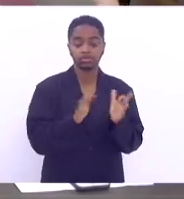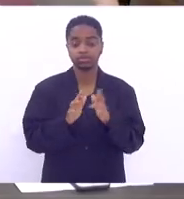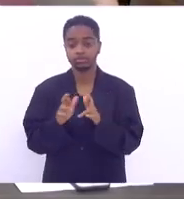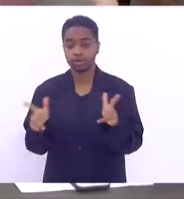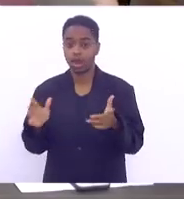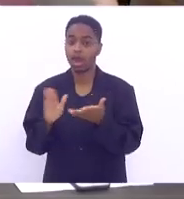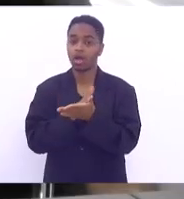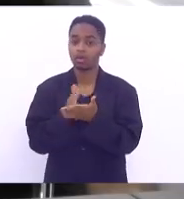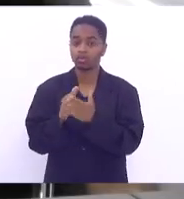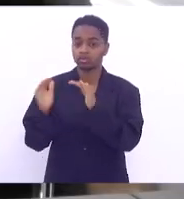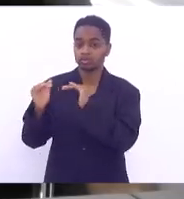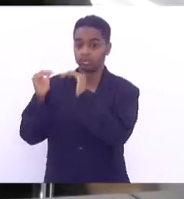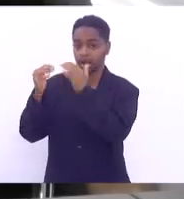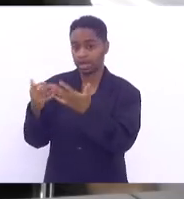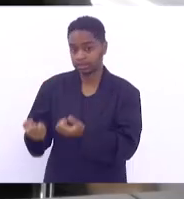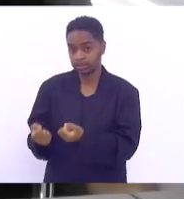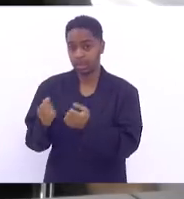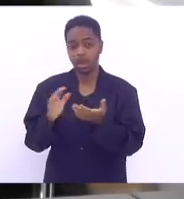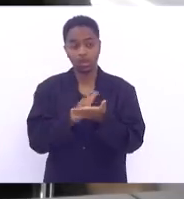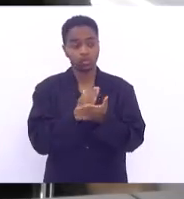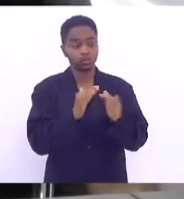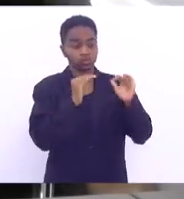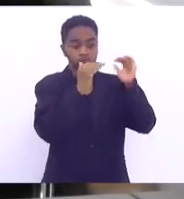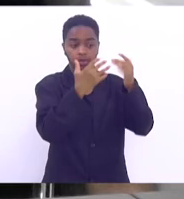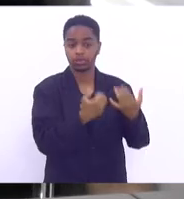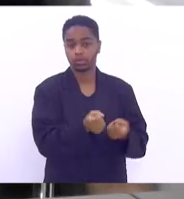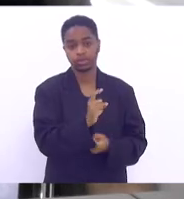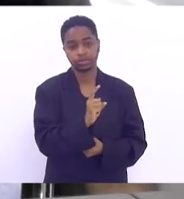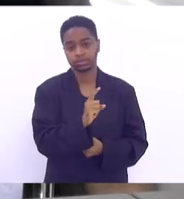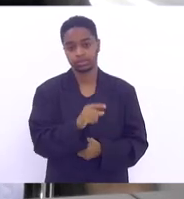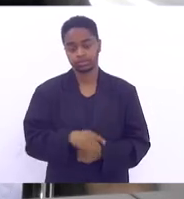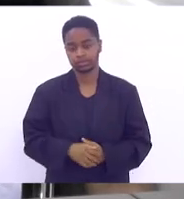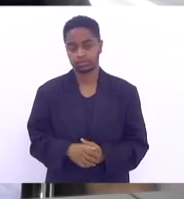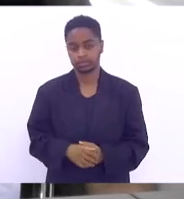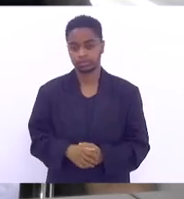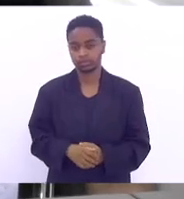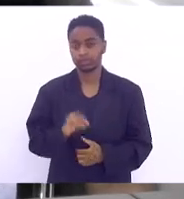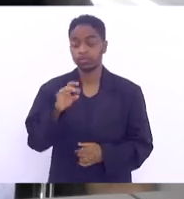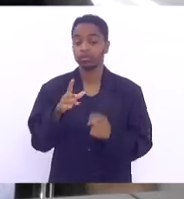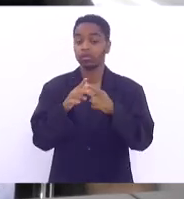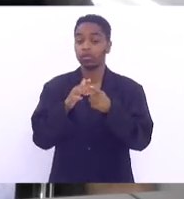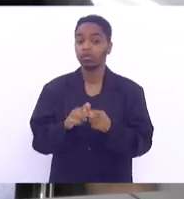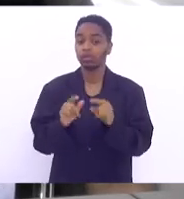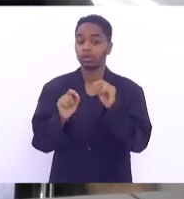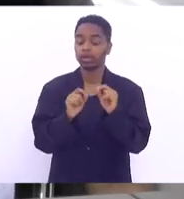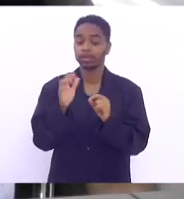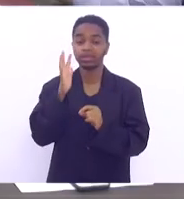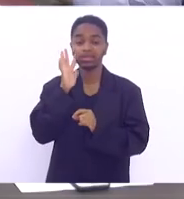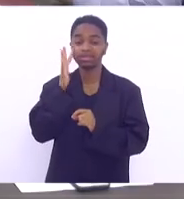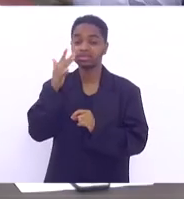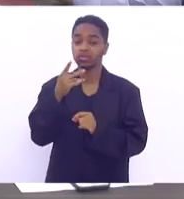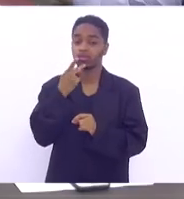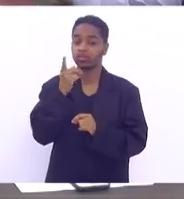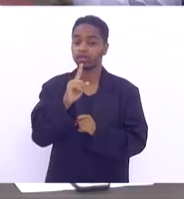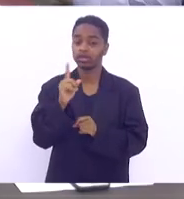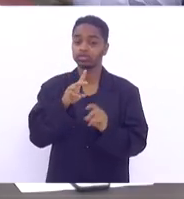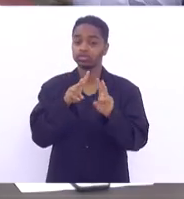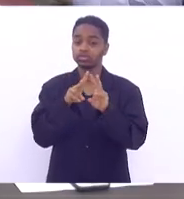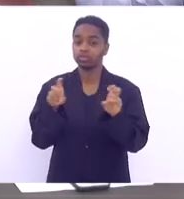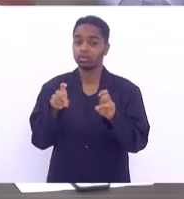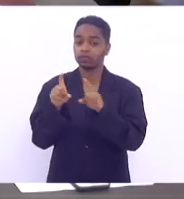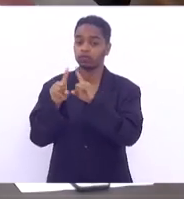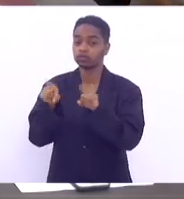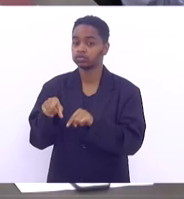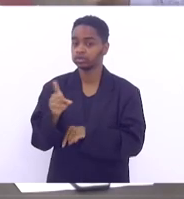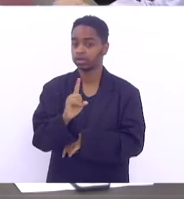Supremo aceita e uma que o Supremo não aceita, que é essa. Só fazer uma correção, deputado Mink. A decisão recente do Supremo não fala de pessoal. Ela